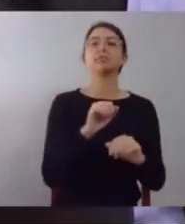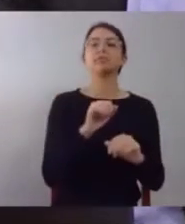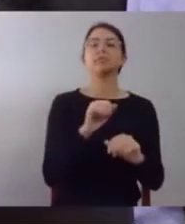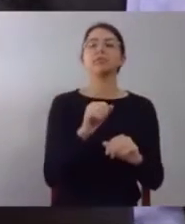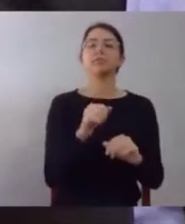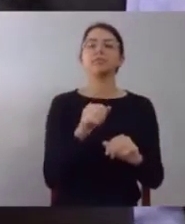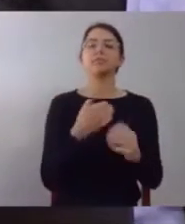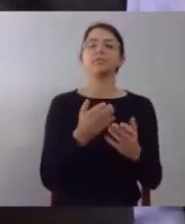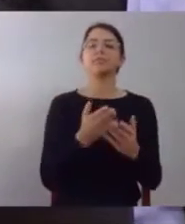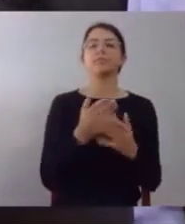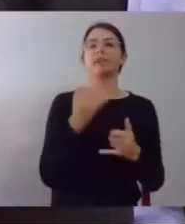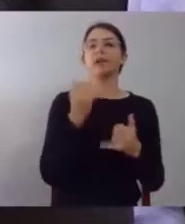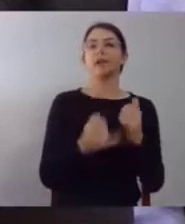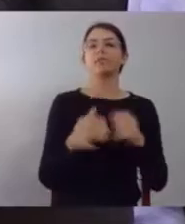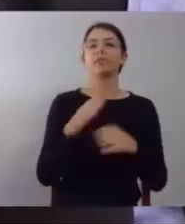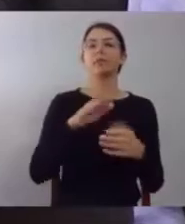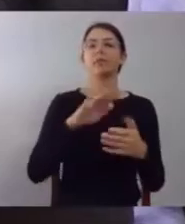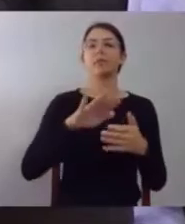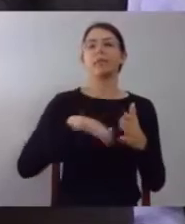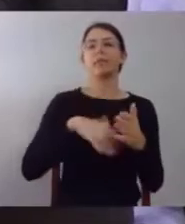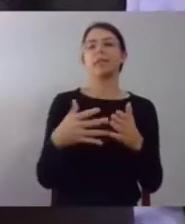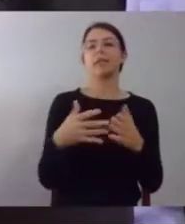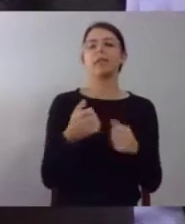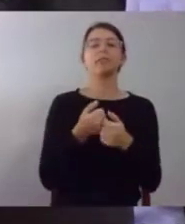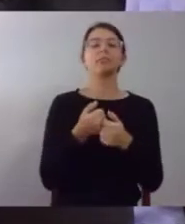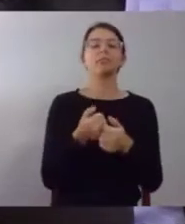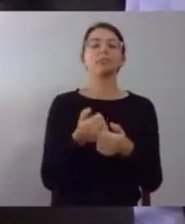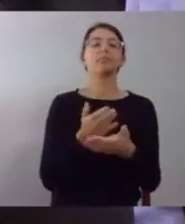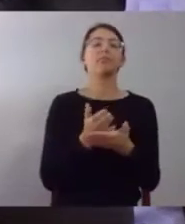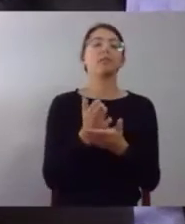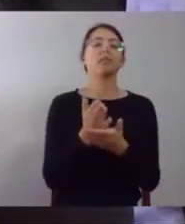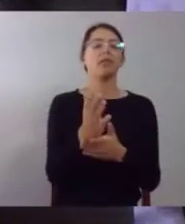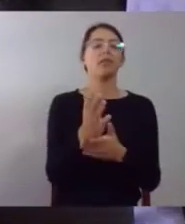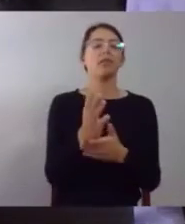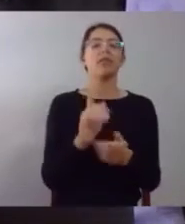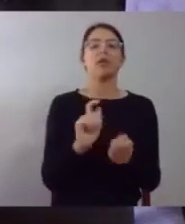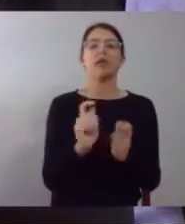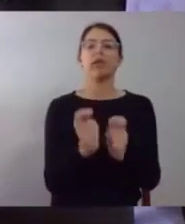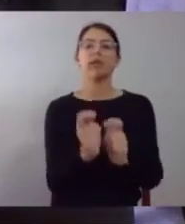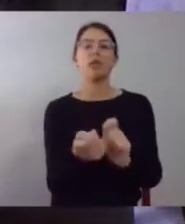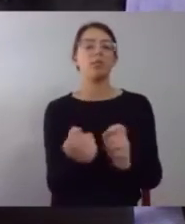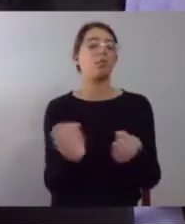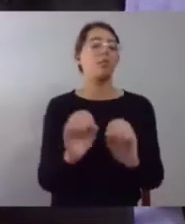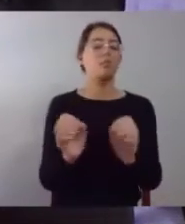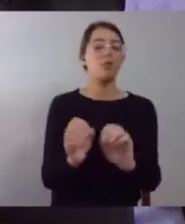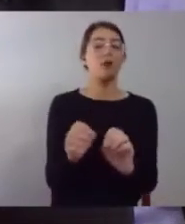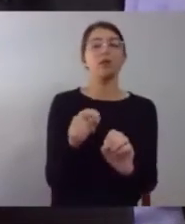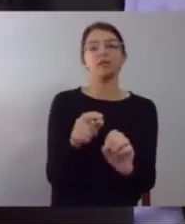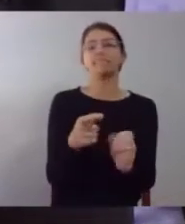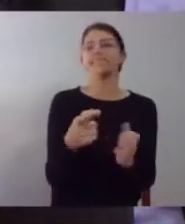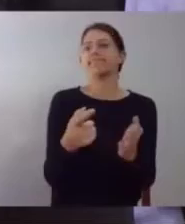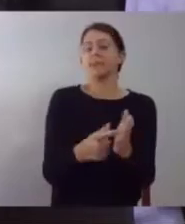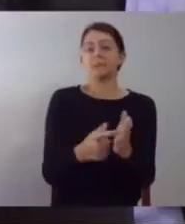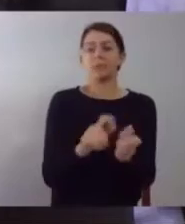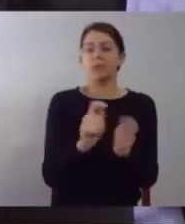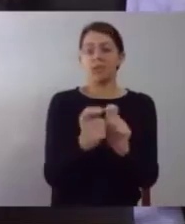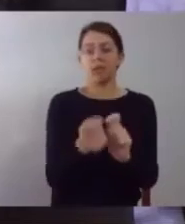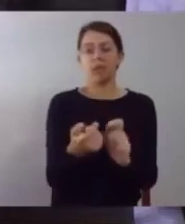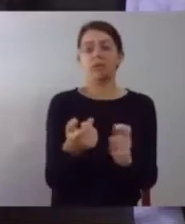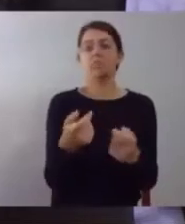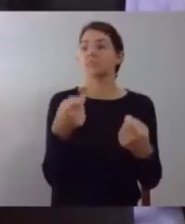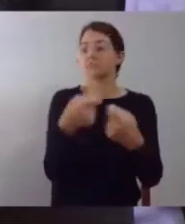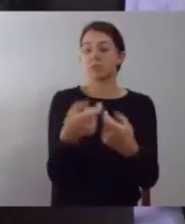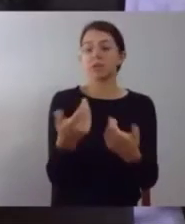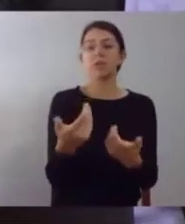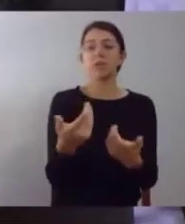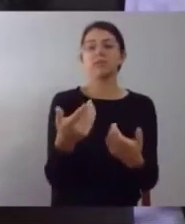de risco já existentes, sem promover qualquer ajustamento. O que seria próprio e desejável num instrumento de gestão que se